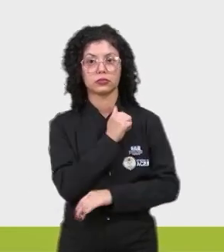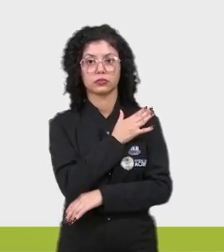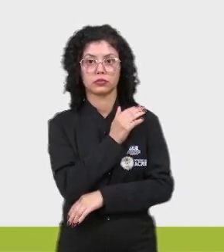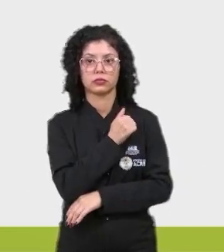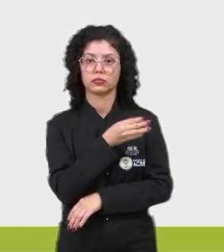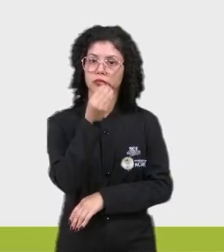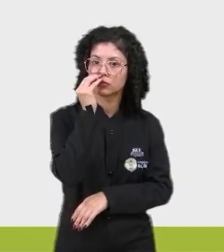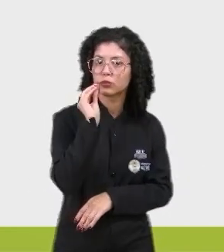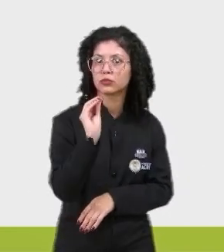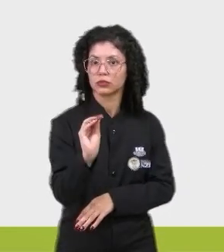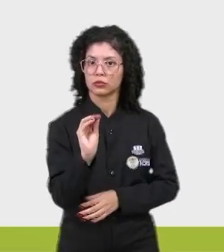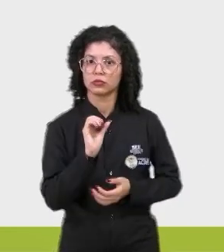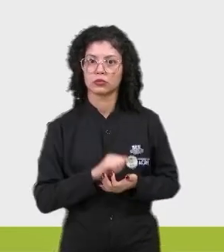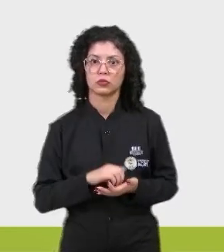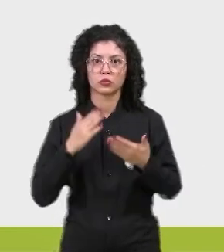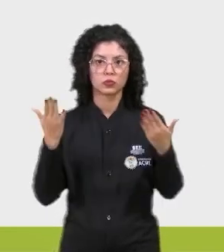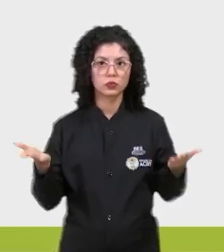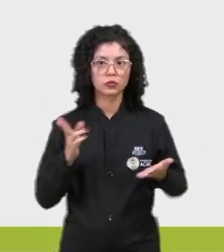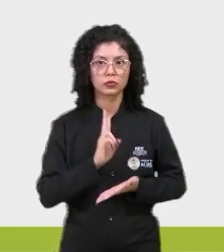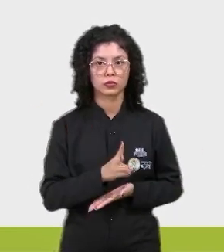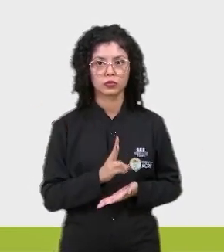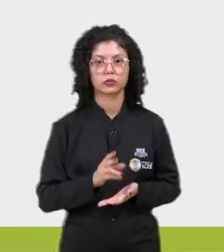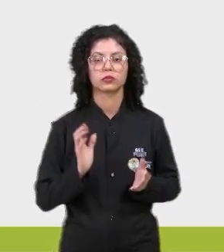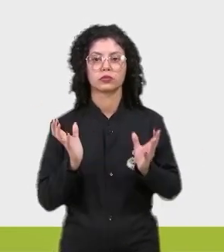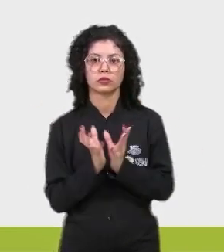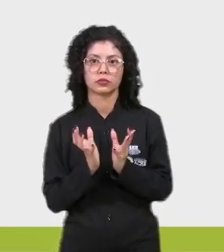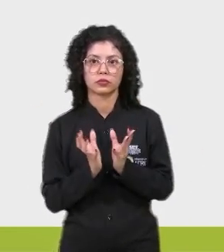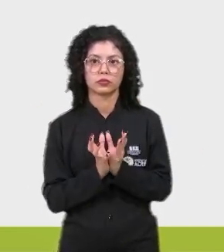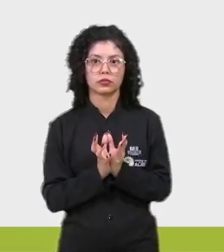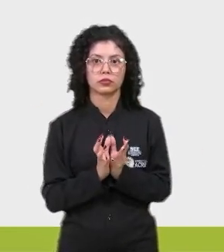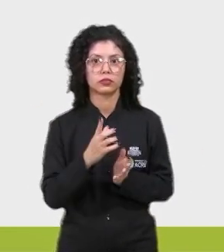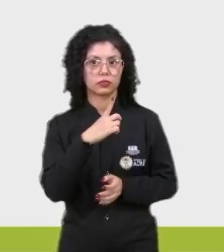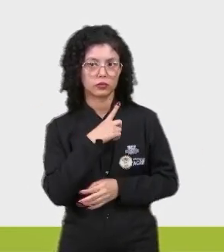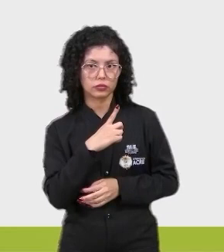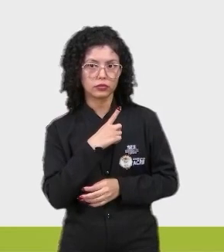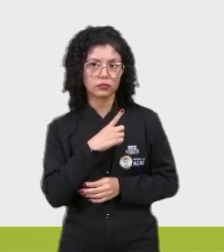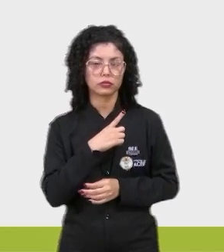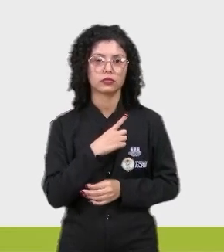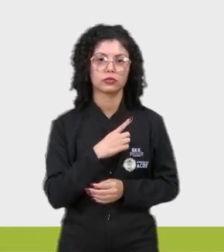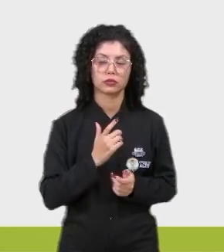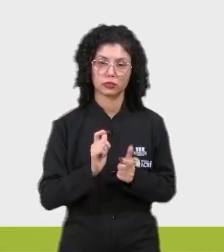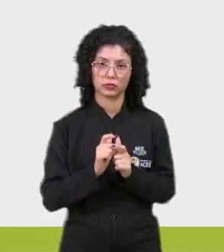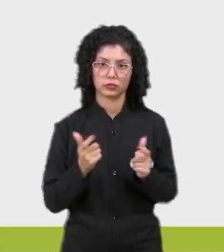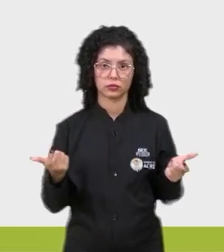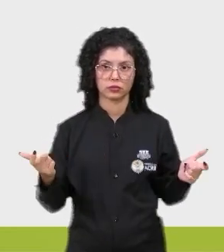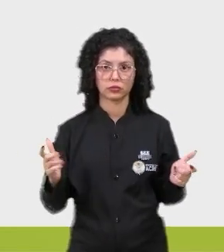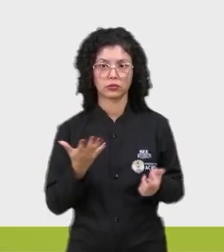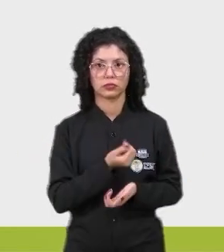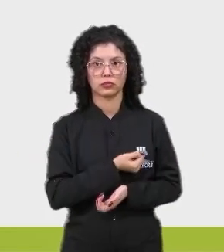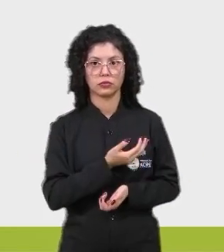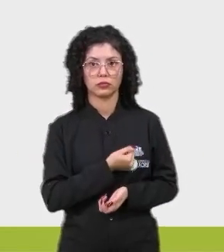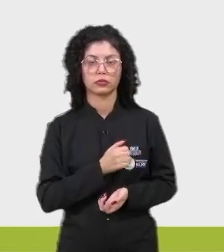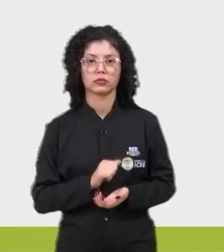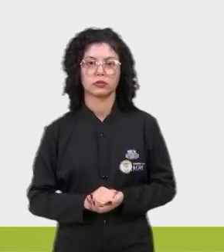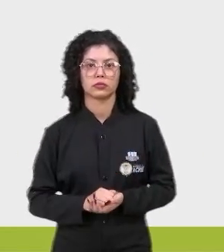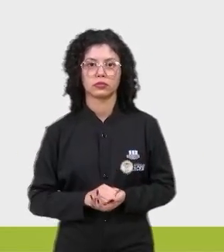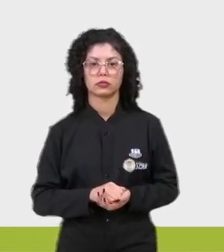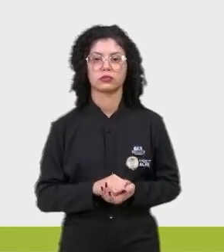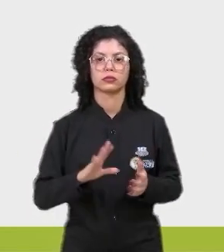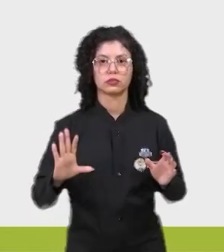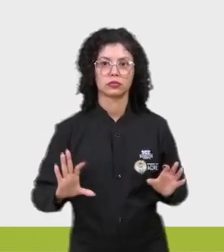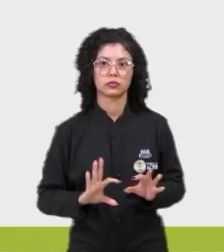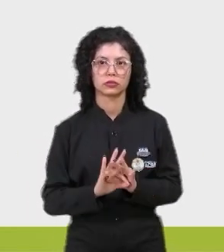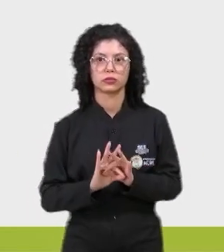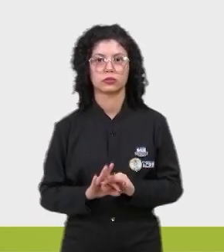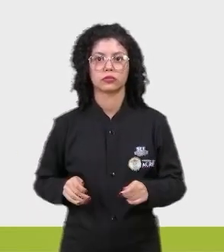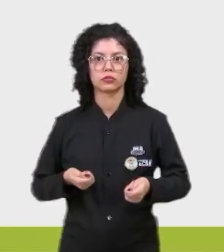e discriminação. Então, mesmo que estes grupos eventualmente estejam em maioria numérica, são as relações